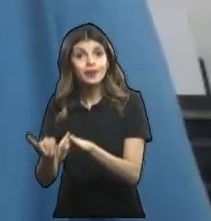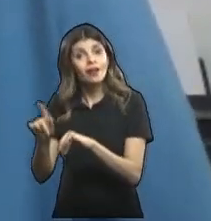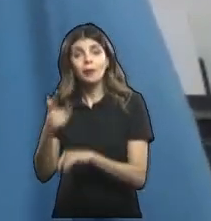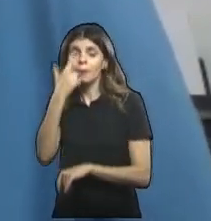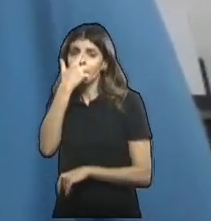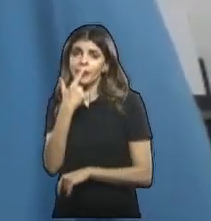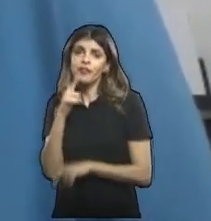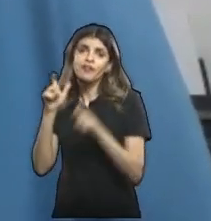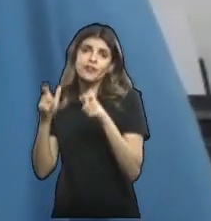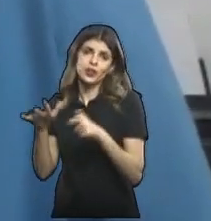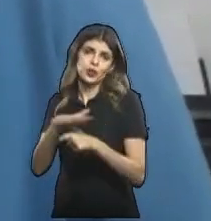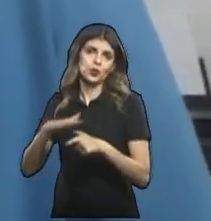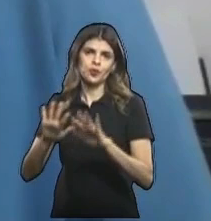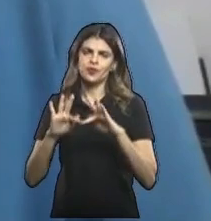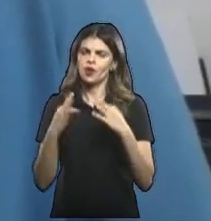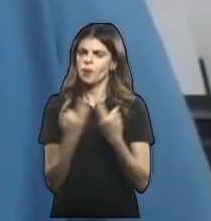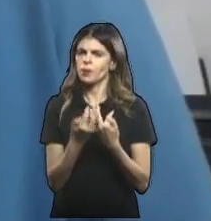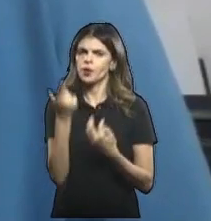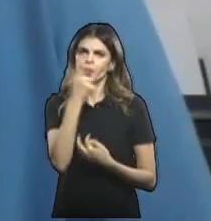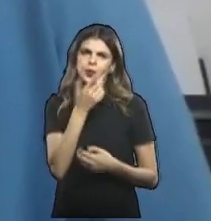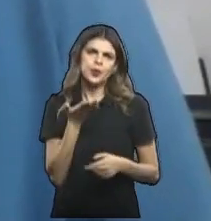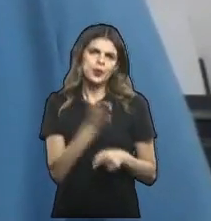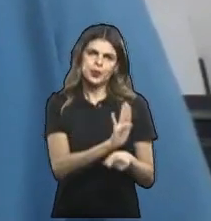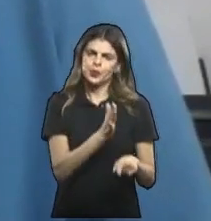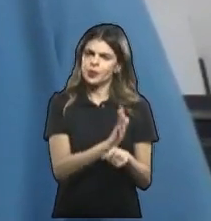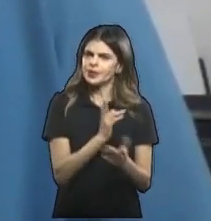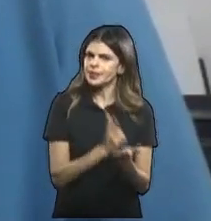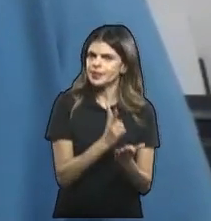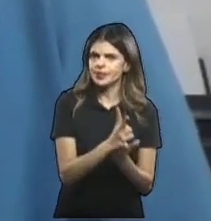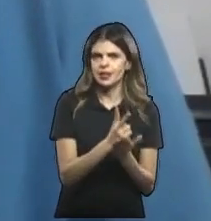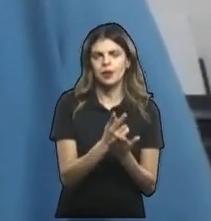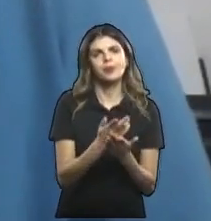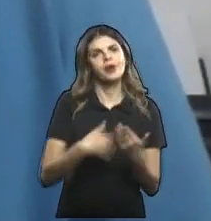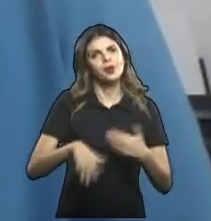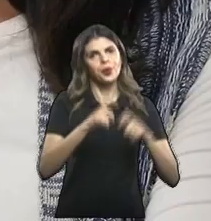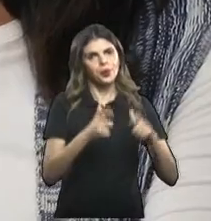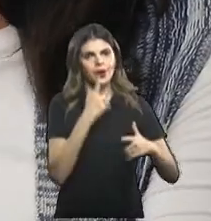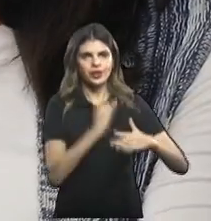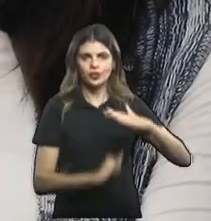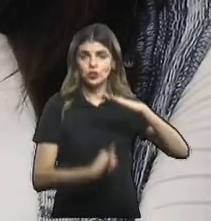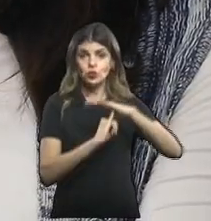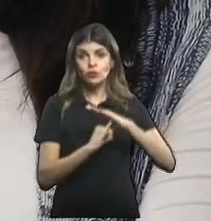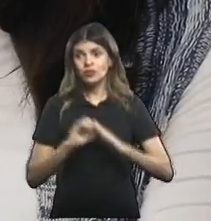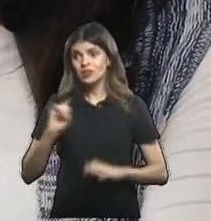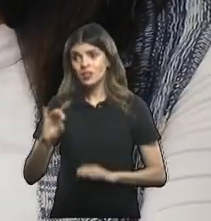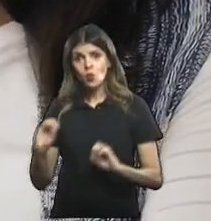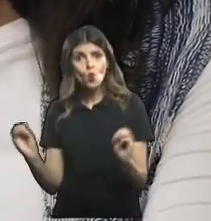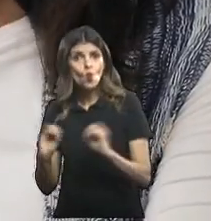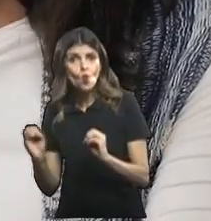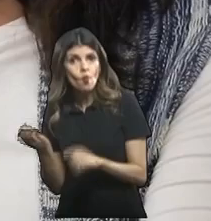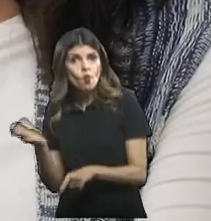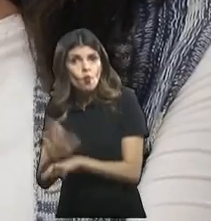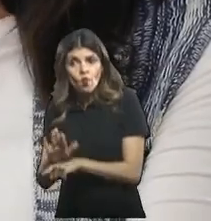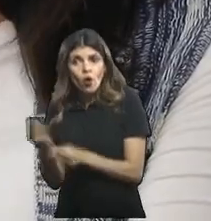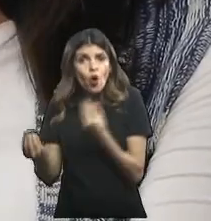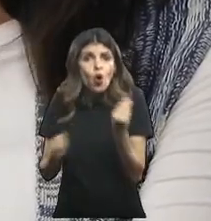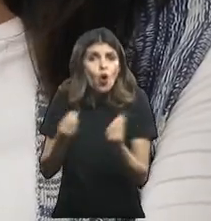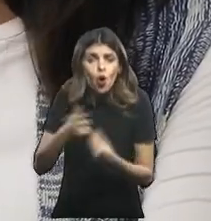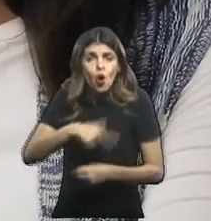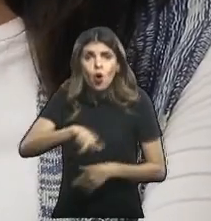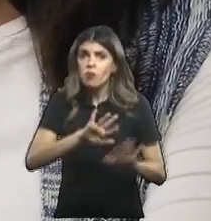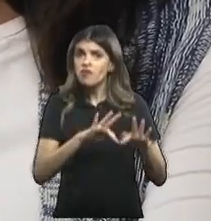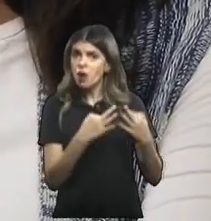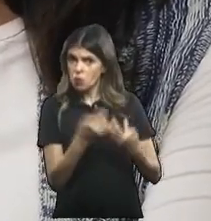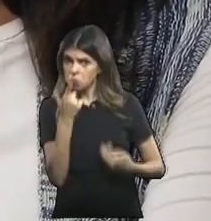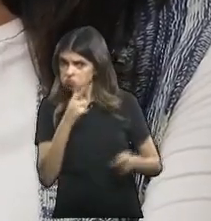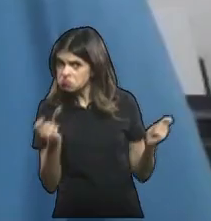perfil das famílias que nós atendemos hoje na nossa instituição. E sem essa ajuda, como você acha que seria para